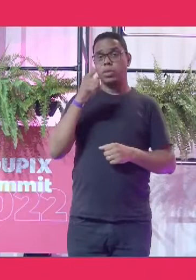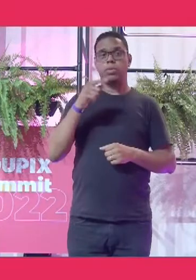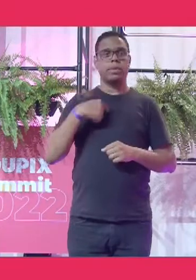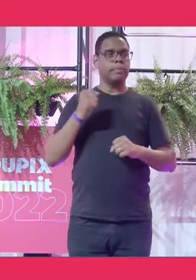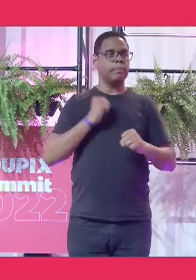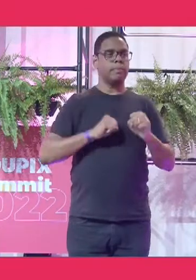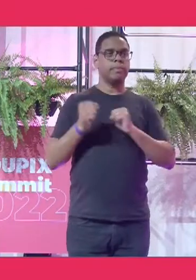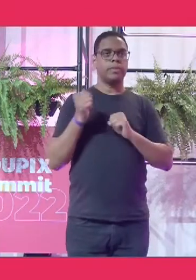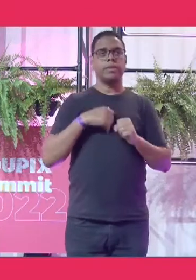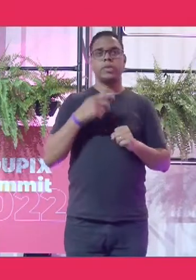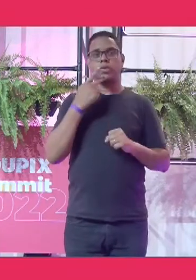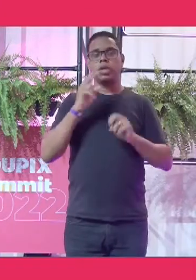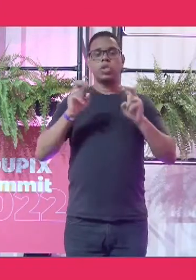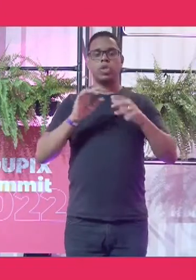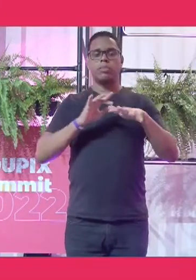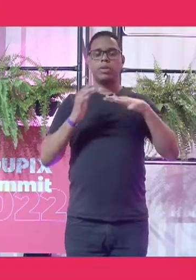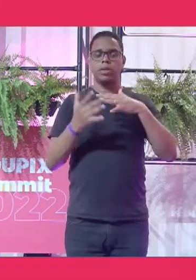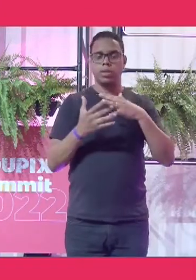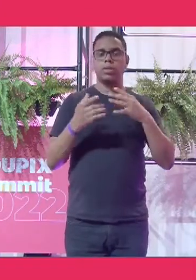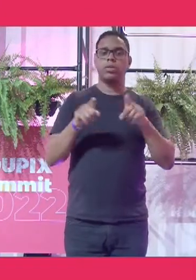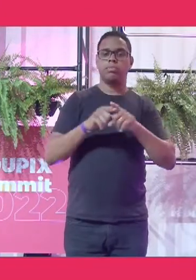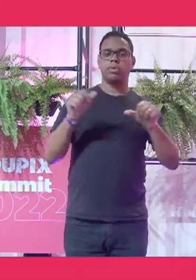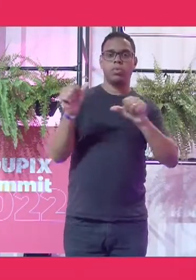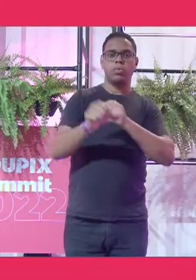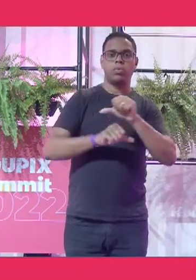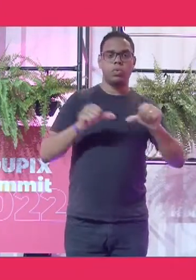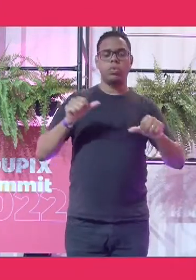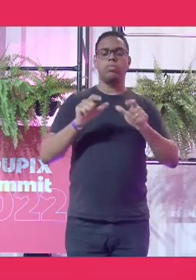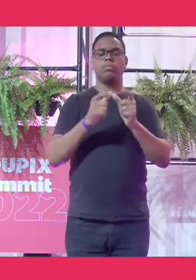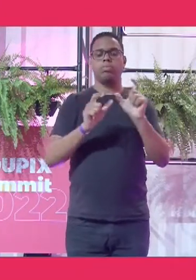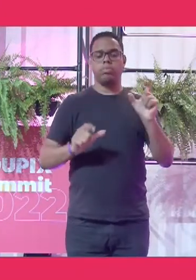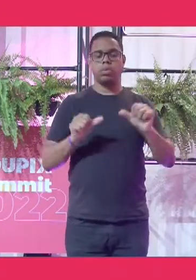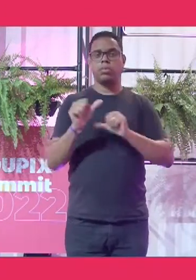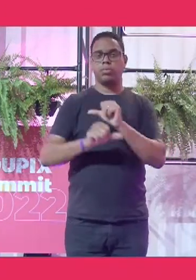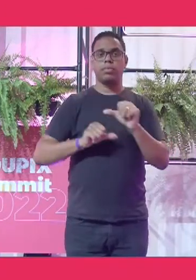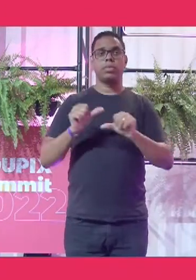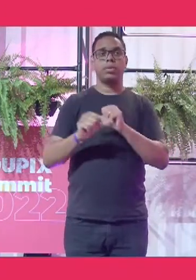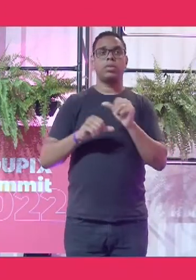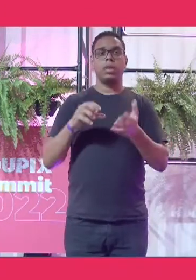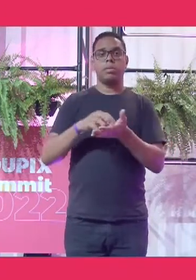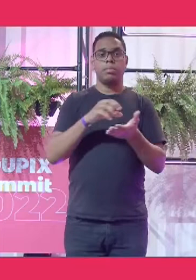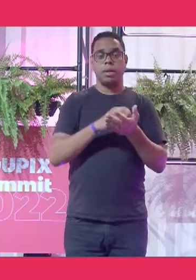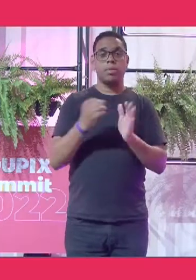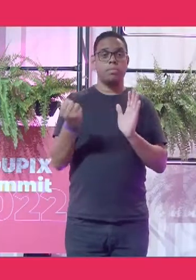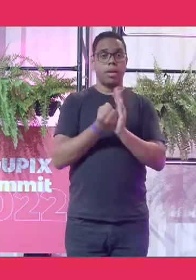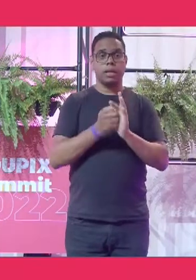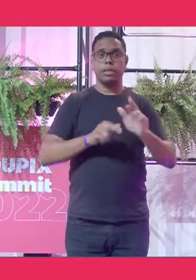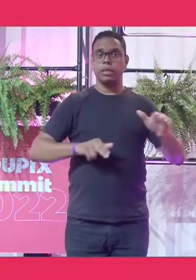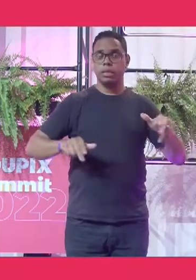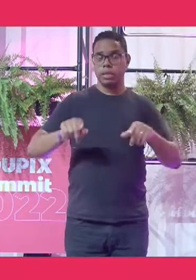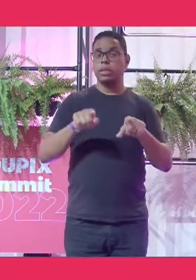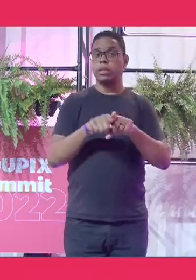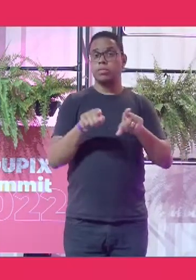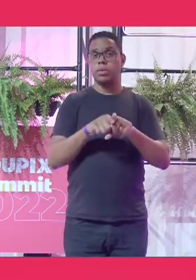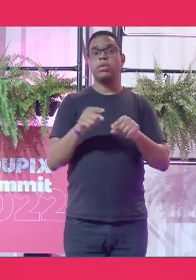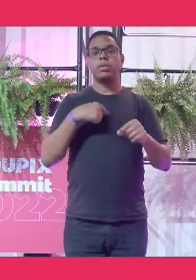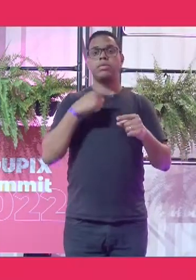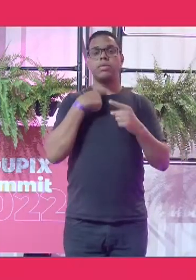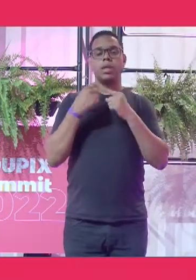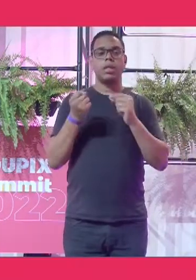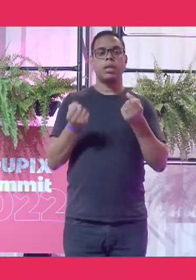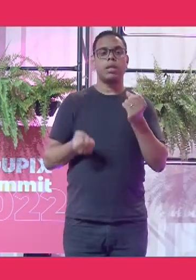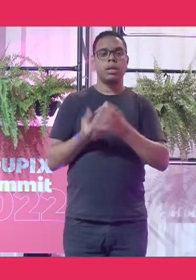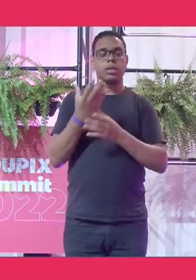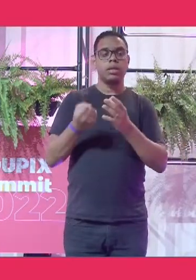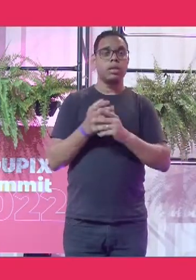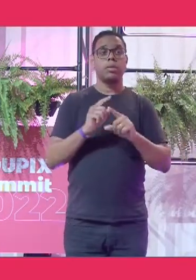desesperador falar sobre as redes sociais e as mudanças e os algoritmos e agências e marcas e tudo, e ao mesmo tempo seus desejos criativos, mas